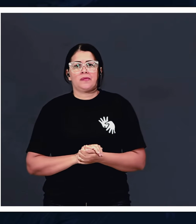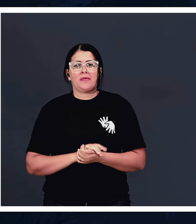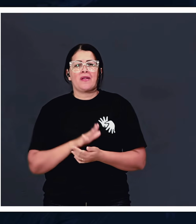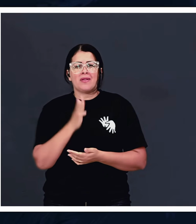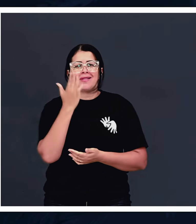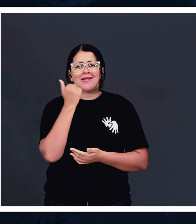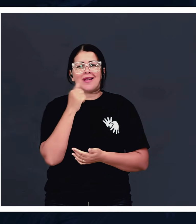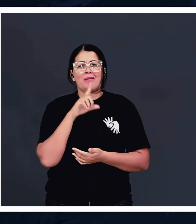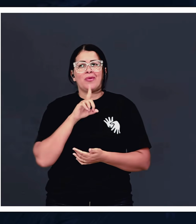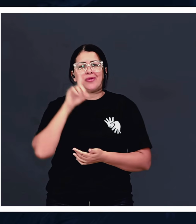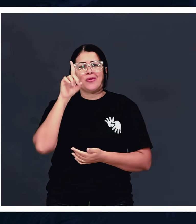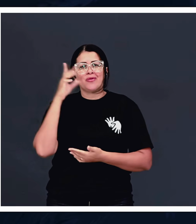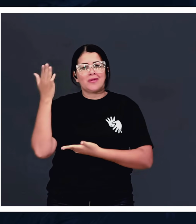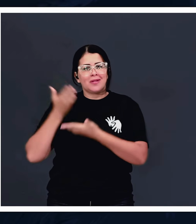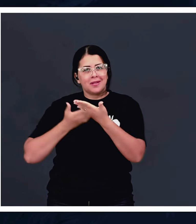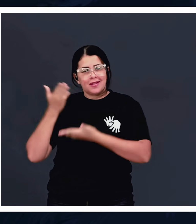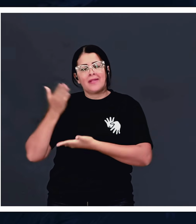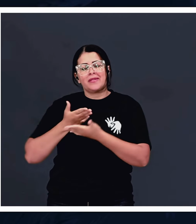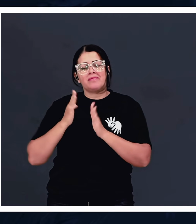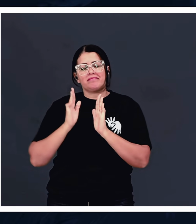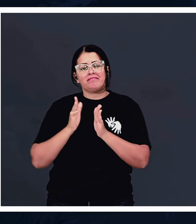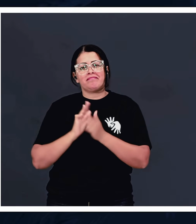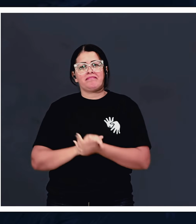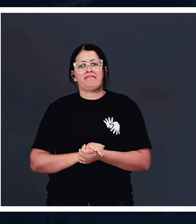Você sabe o Deus que você serve.